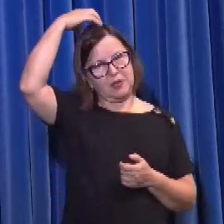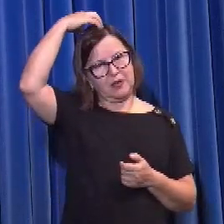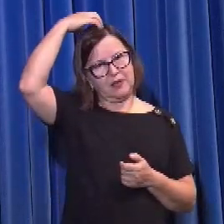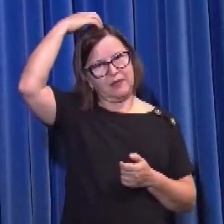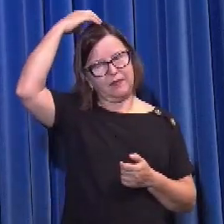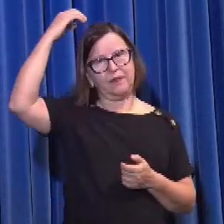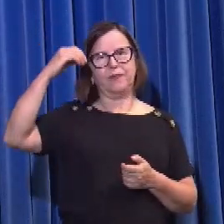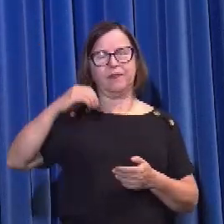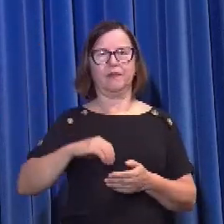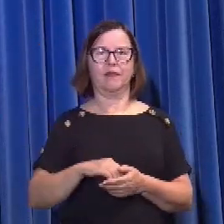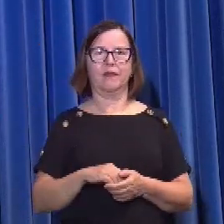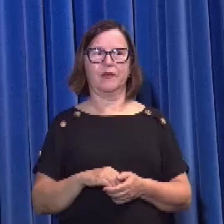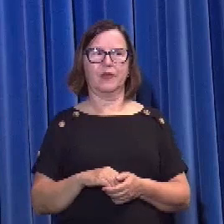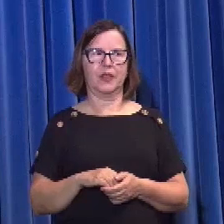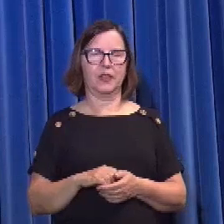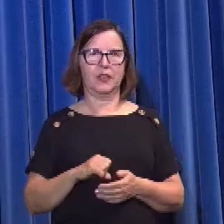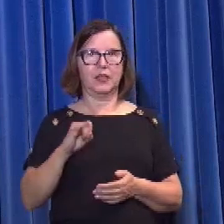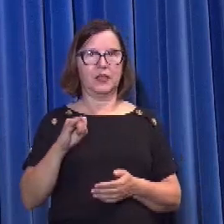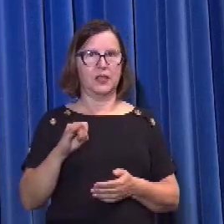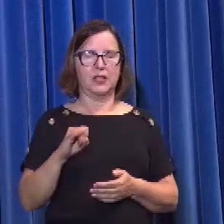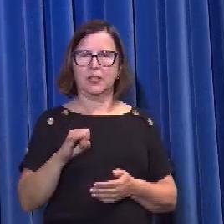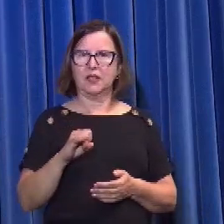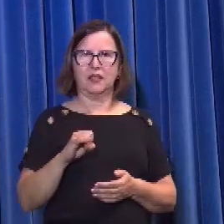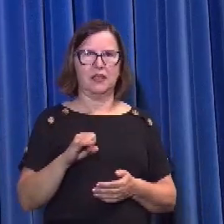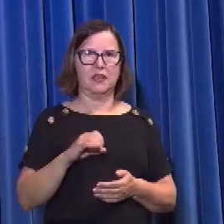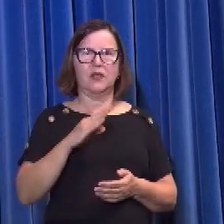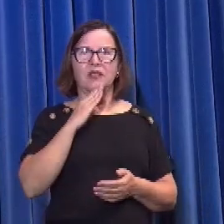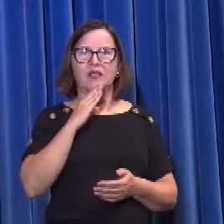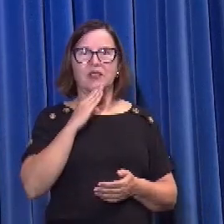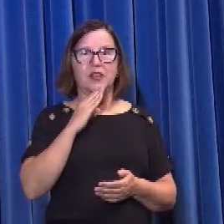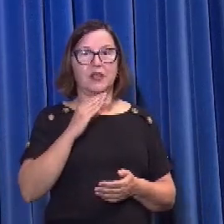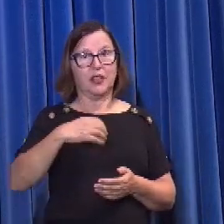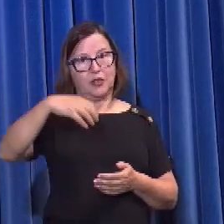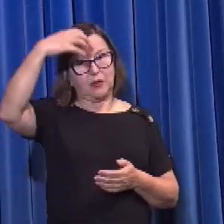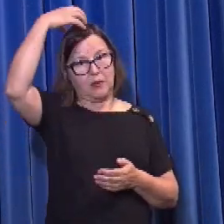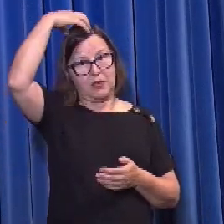não reconheço a soberania de Deus na minha vida.